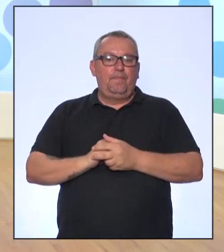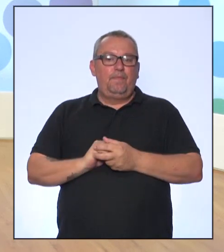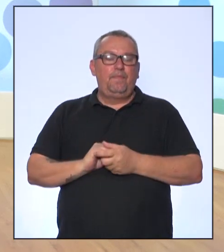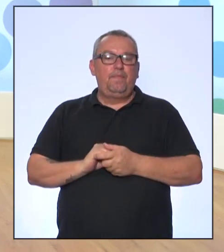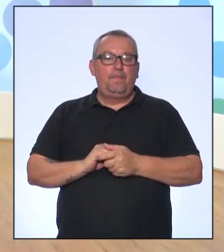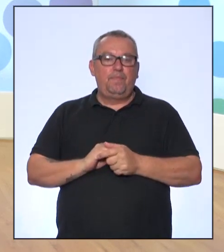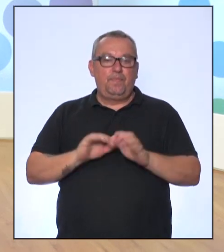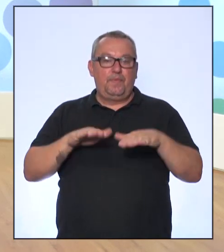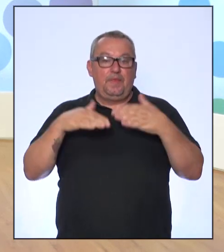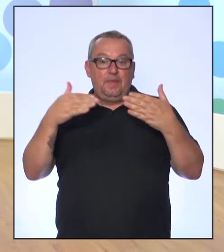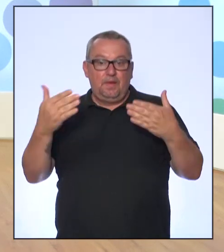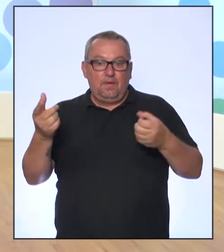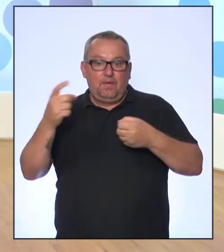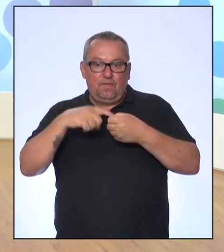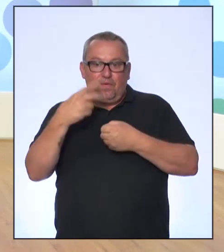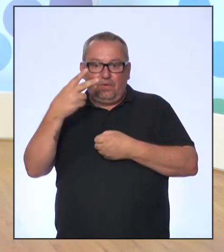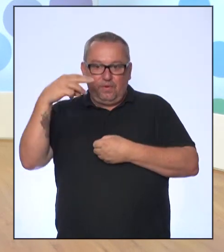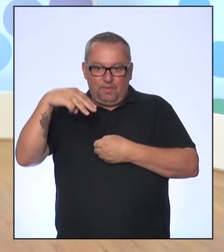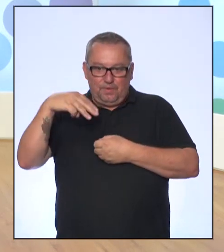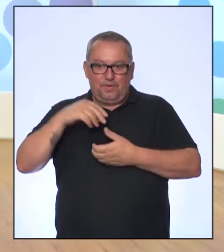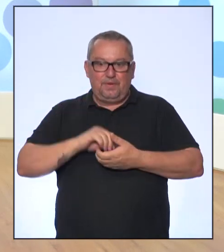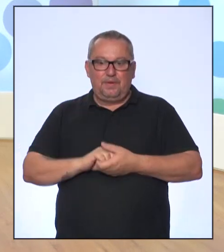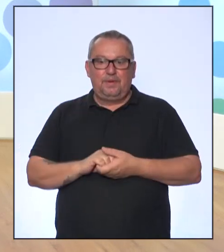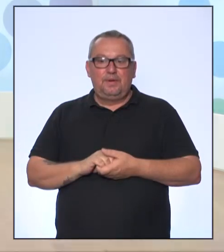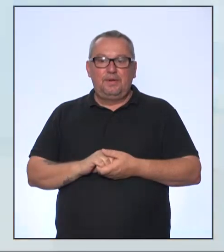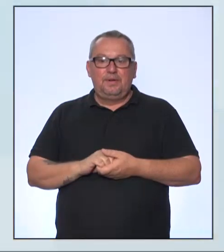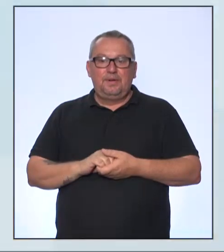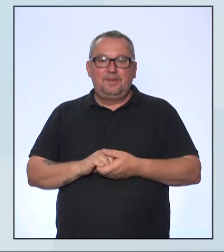Então, a gente volta em 2 minutinhos.